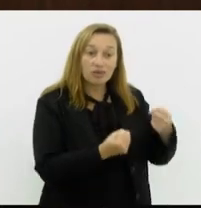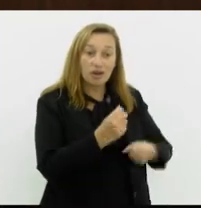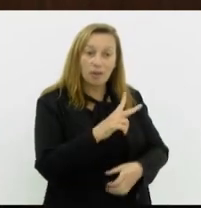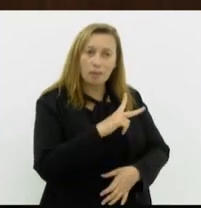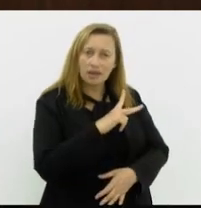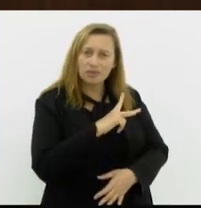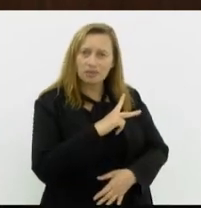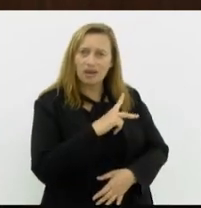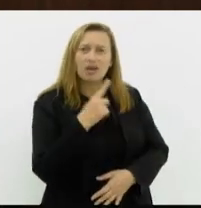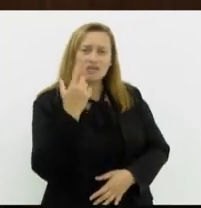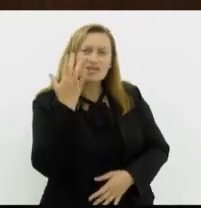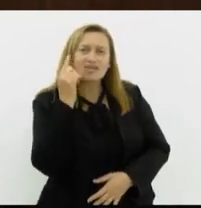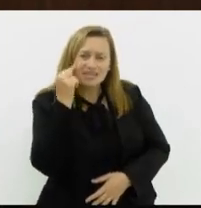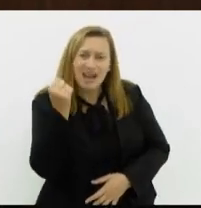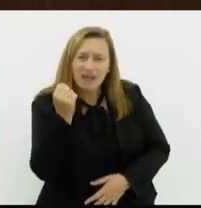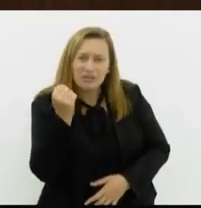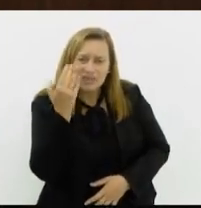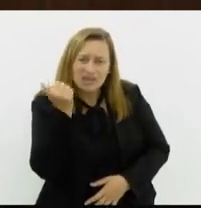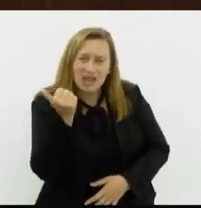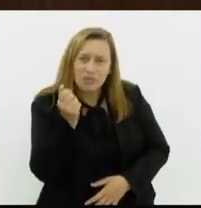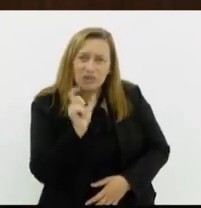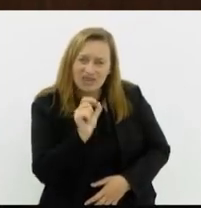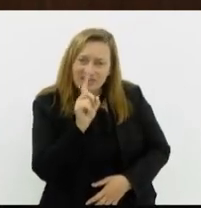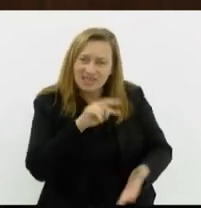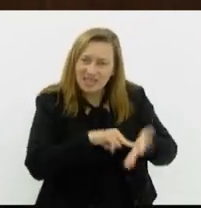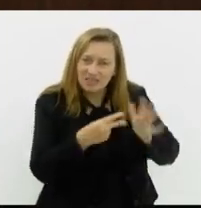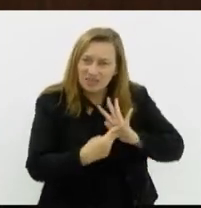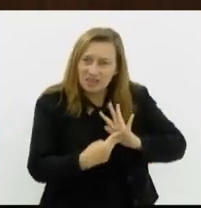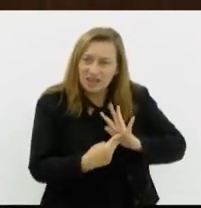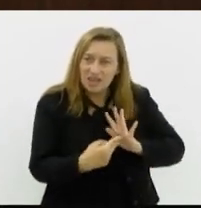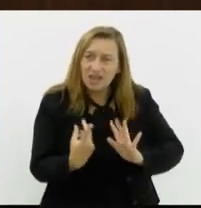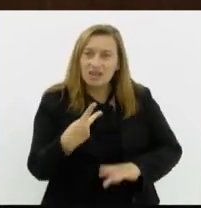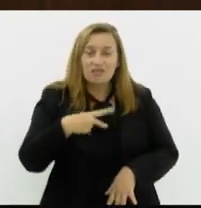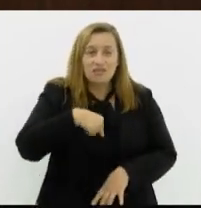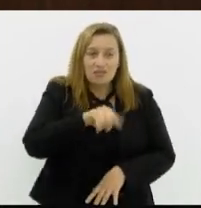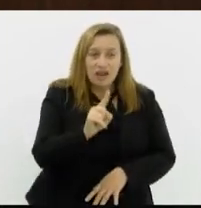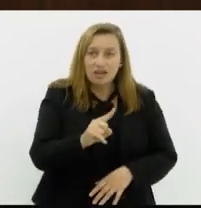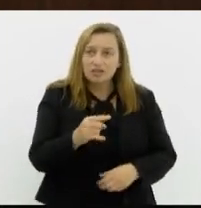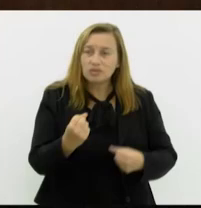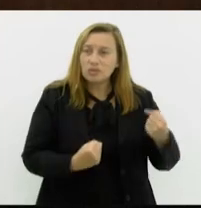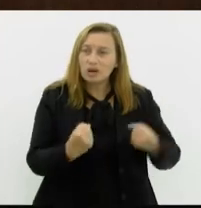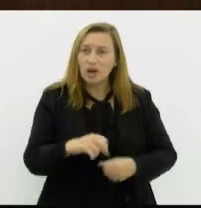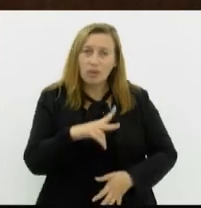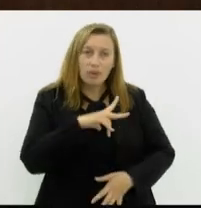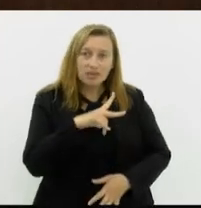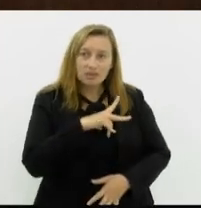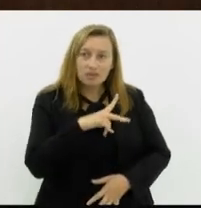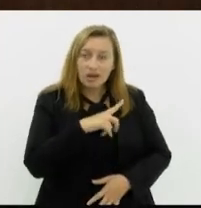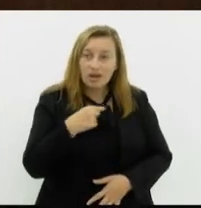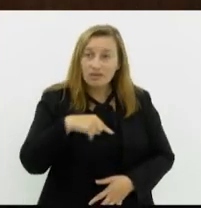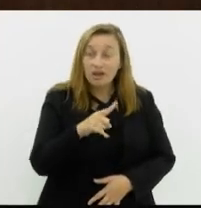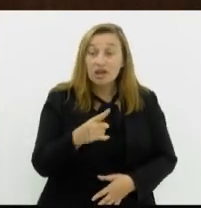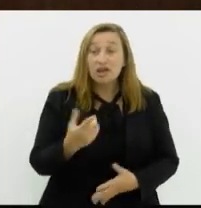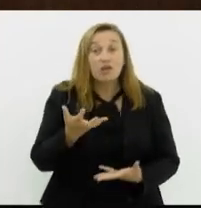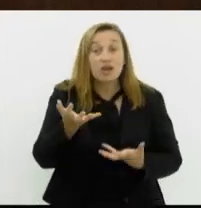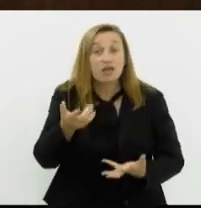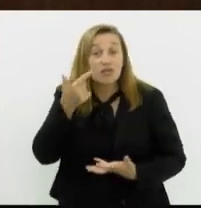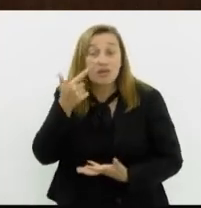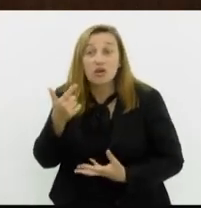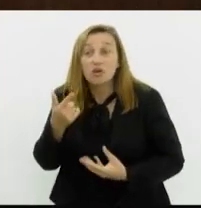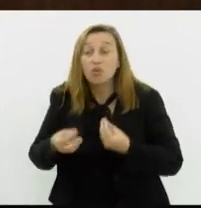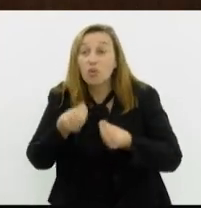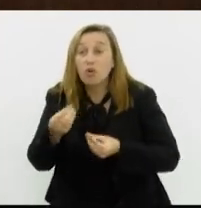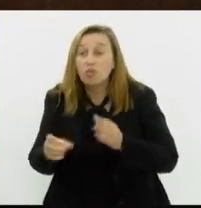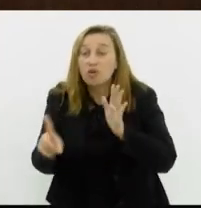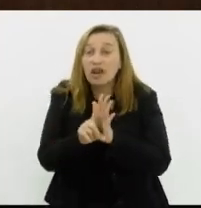Você tem ideia do que é isso? Ele vai no seu carro particular fazer isso. E eu estou tentando ver o que a gente pode fazer na lei, porque os